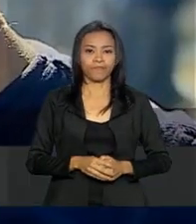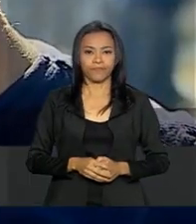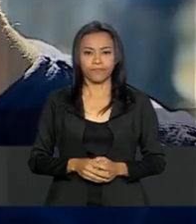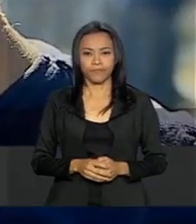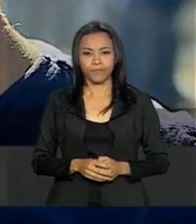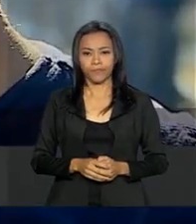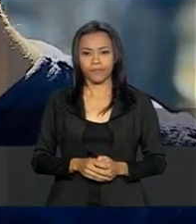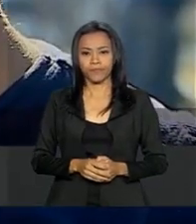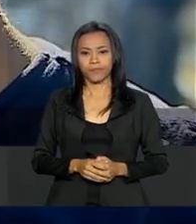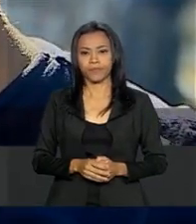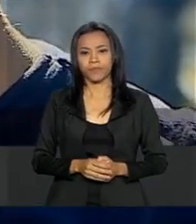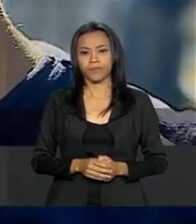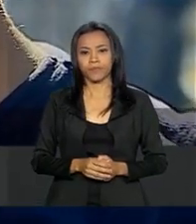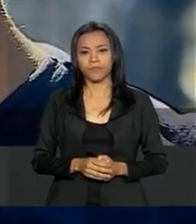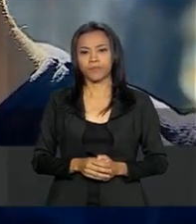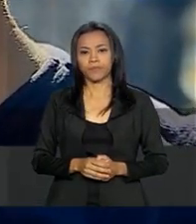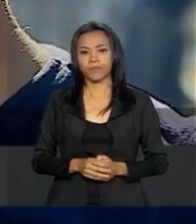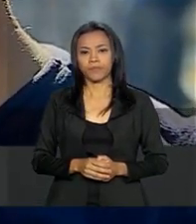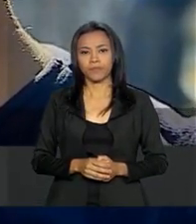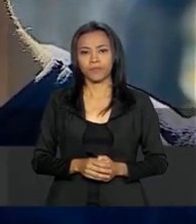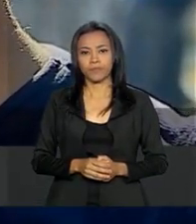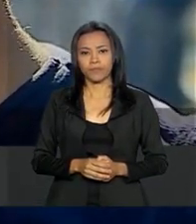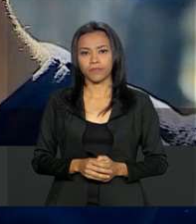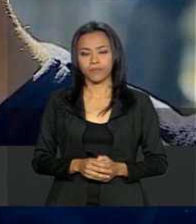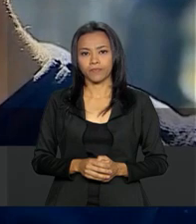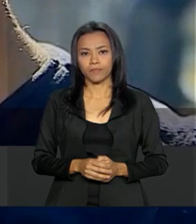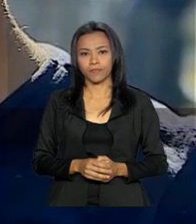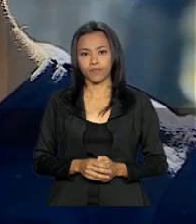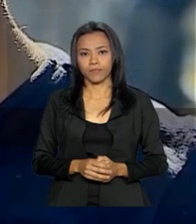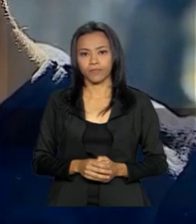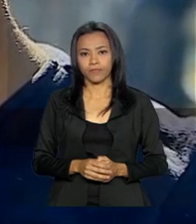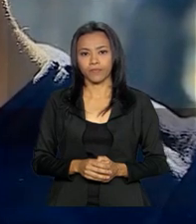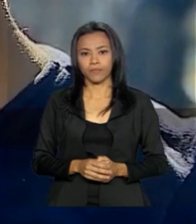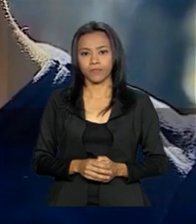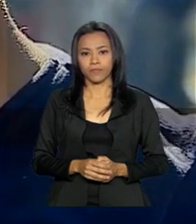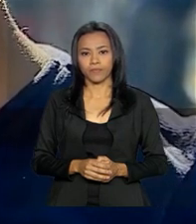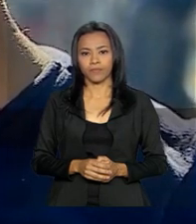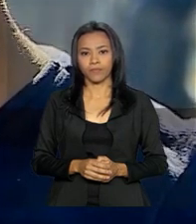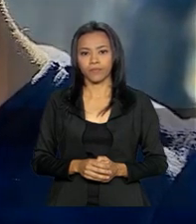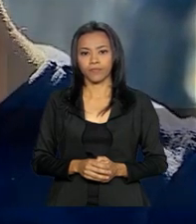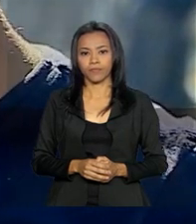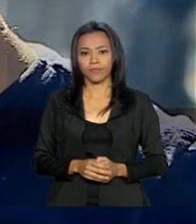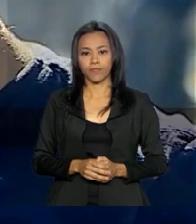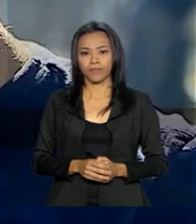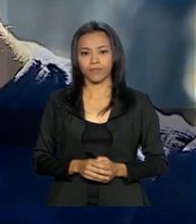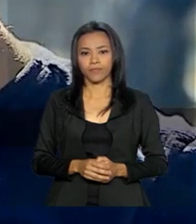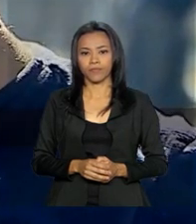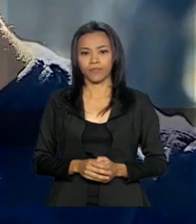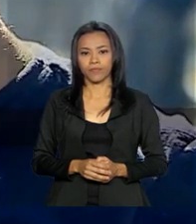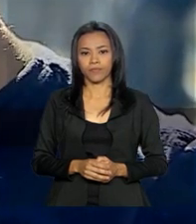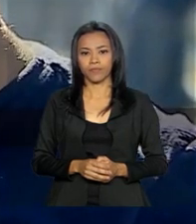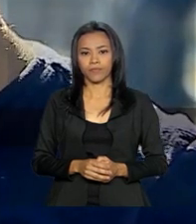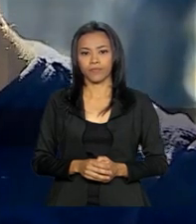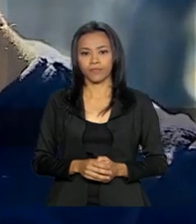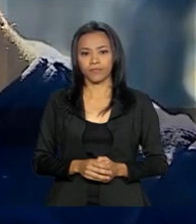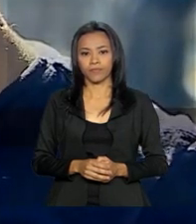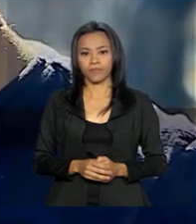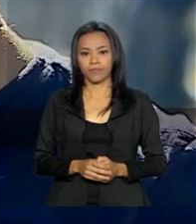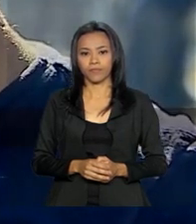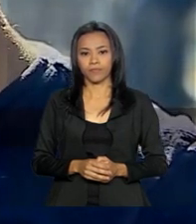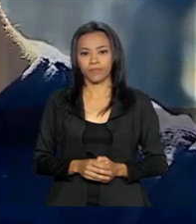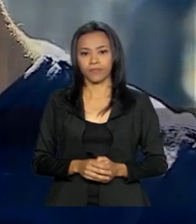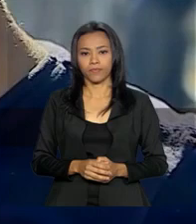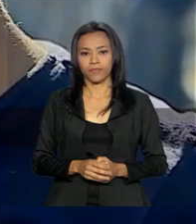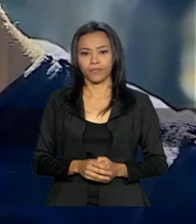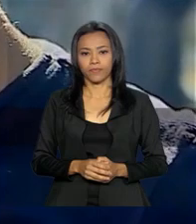que passa agora não consigo entender o porquê da pílula e que pra cobrar muita